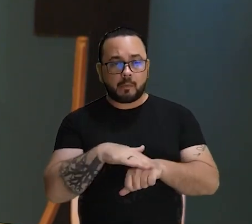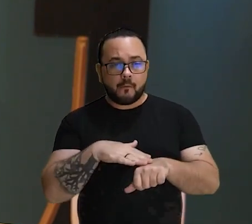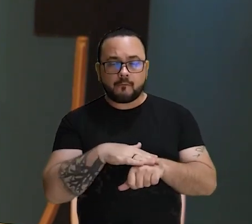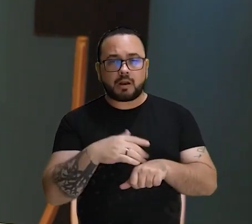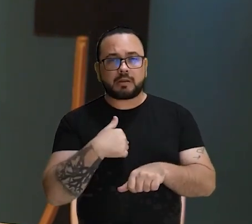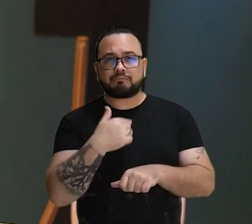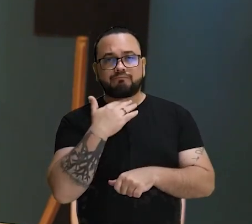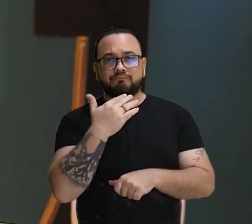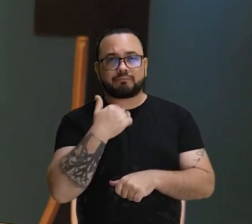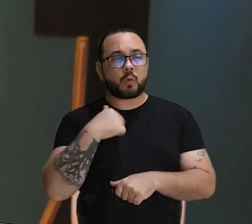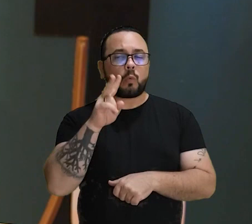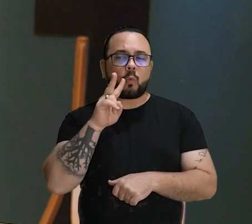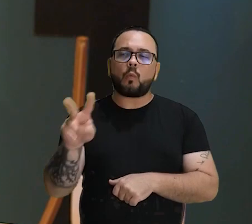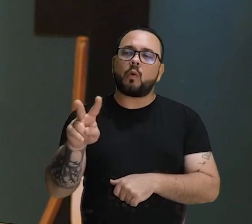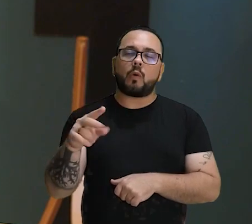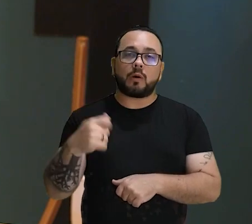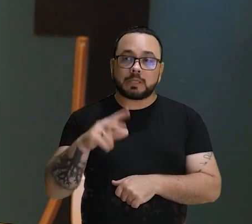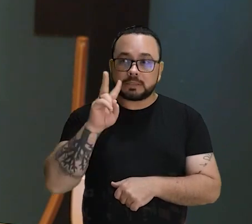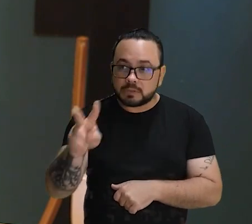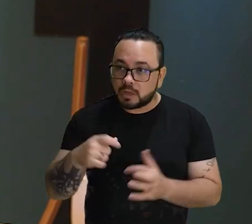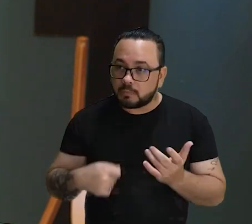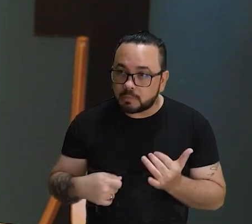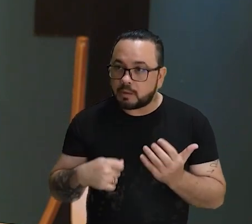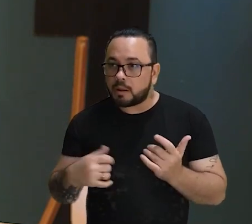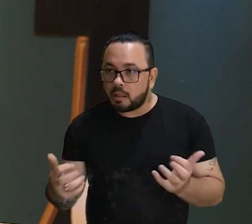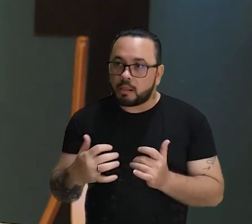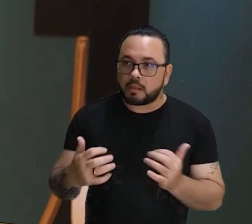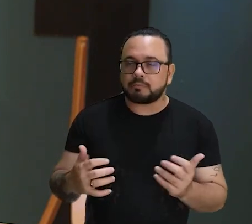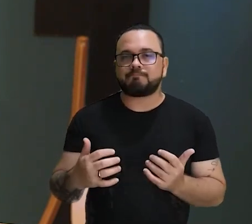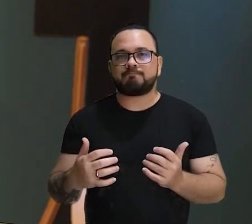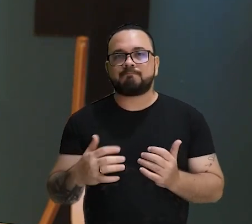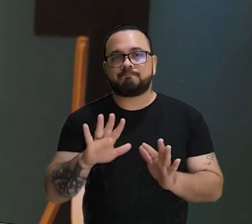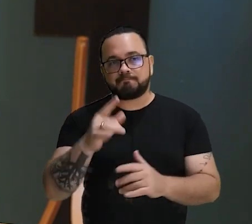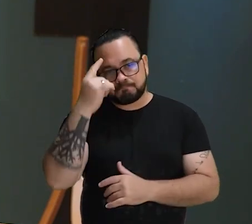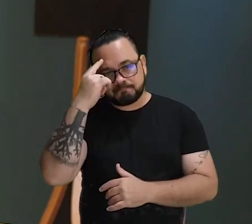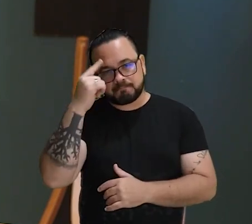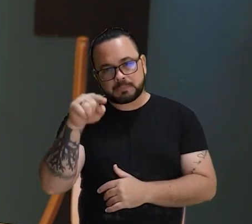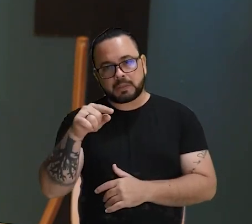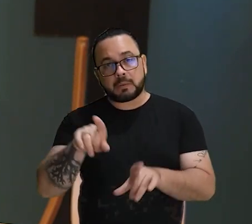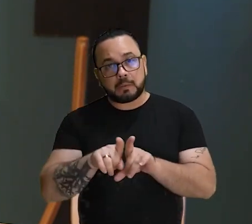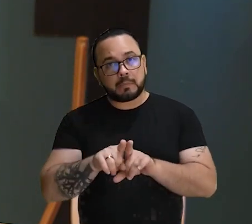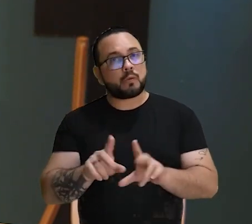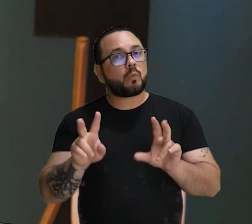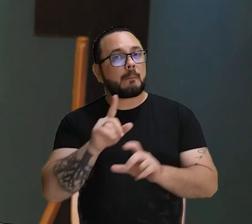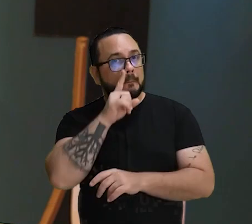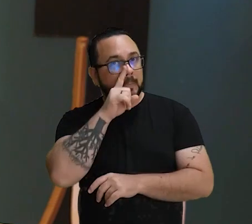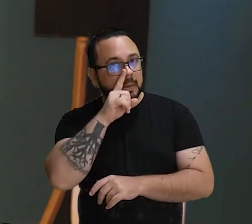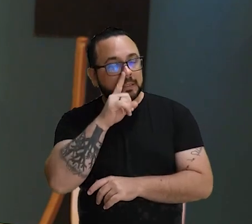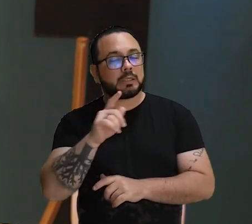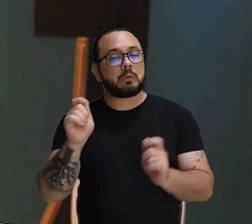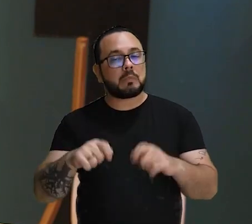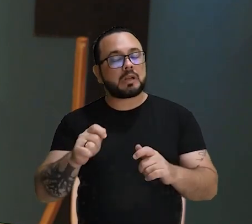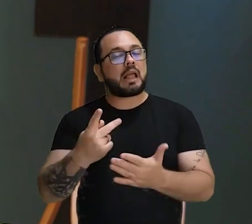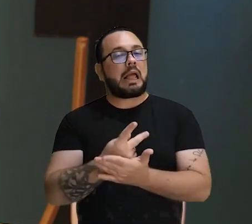diálogo que você não tem como tocar sem olhar para o que está acontecendo em cena. E como você está tratando de circo, você está tratando de risco, né? Uhum. Do